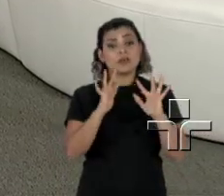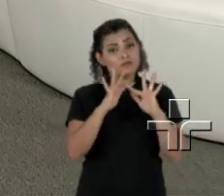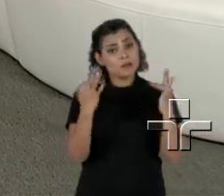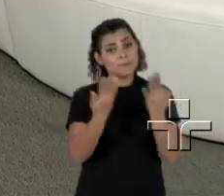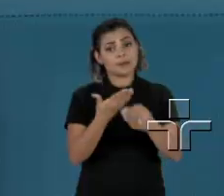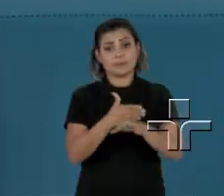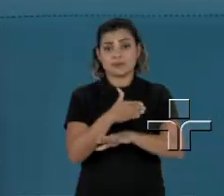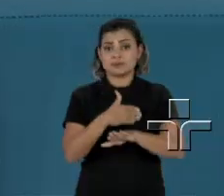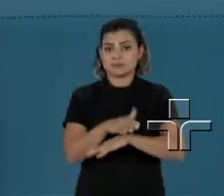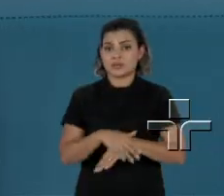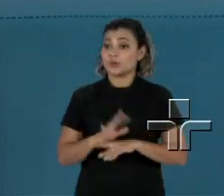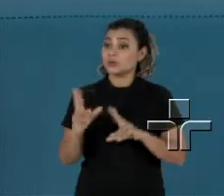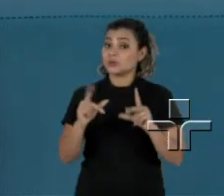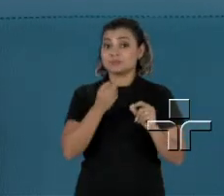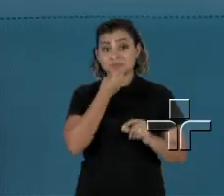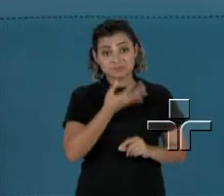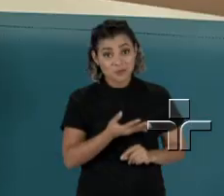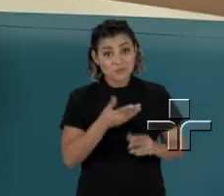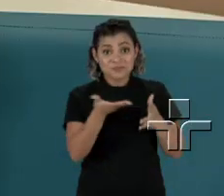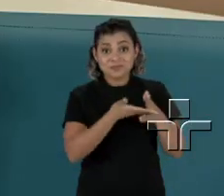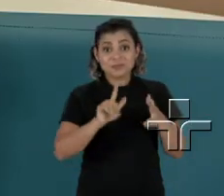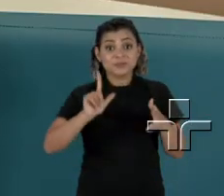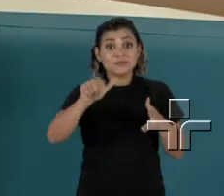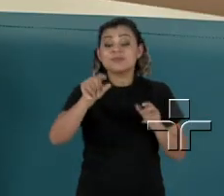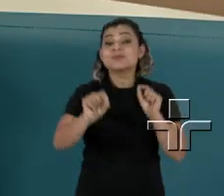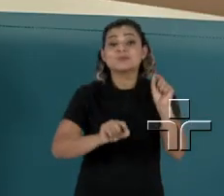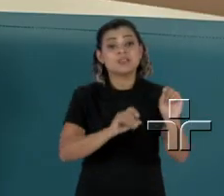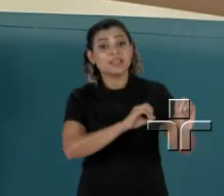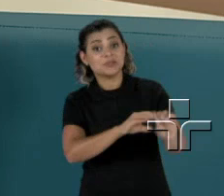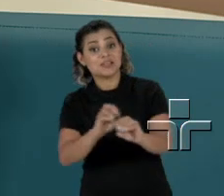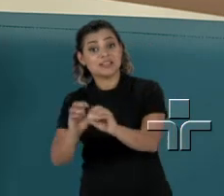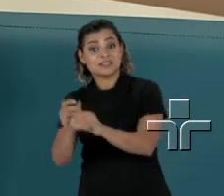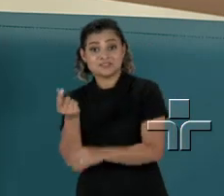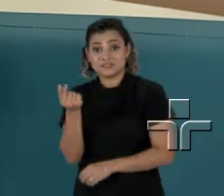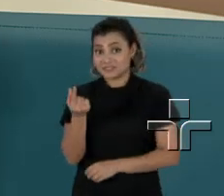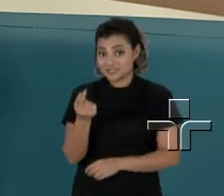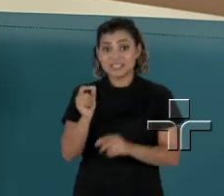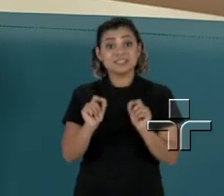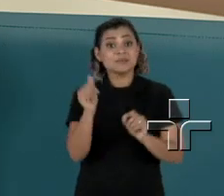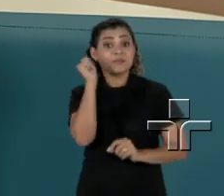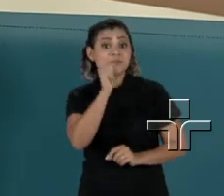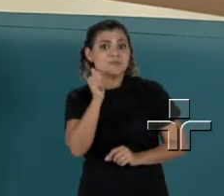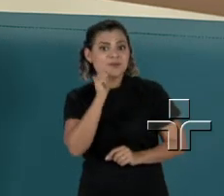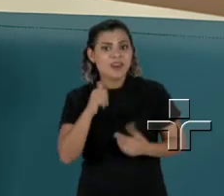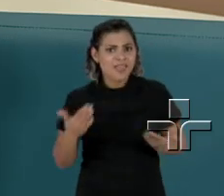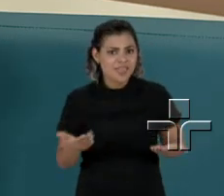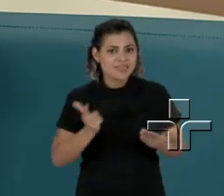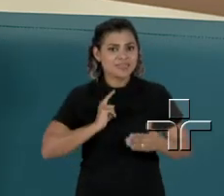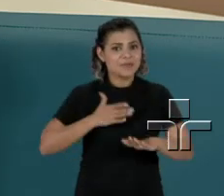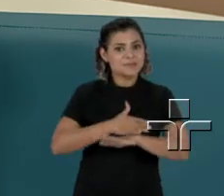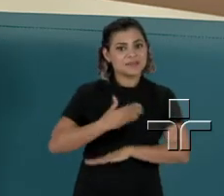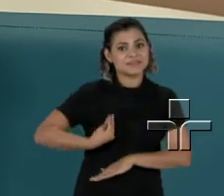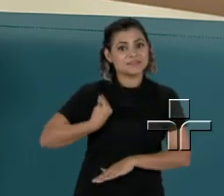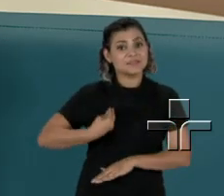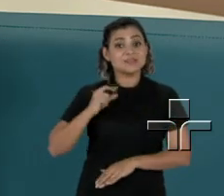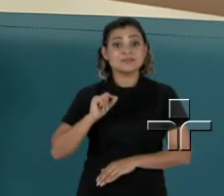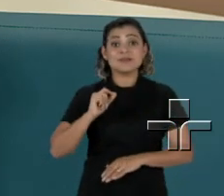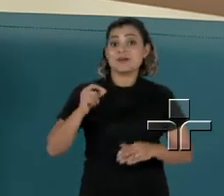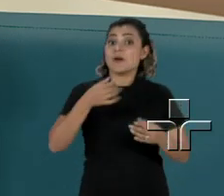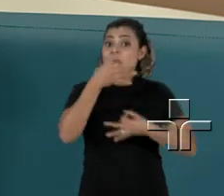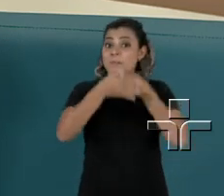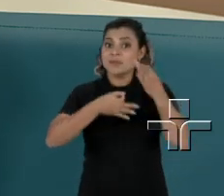participa todo mundo ganha e no próximo bloco tem mais educação financeira para as mulheres com a participação das nossas